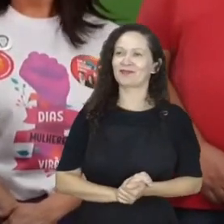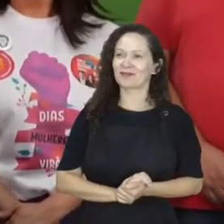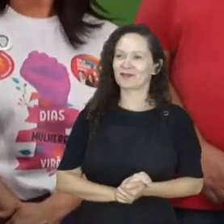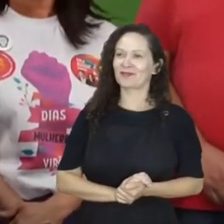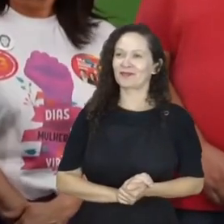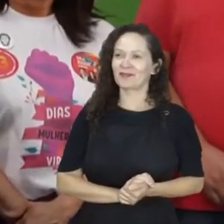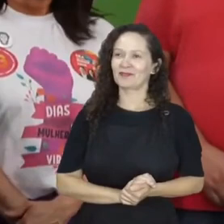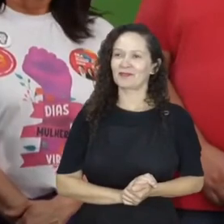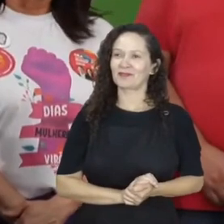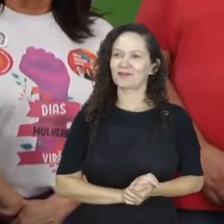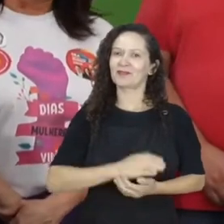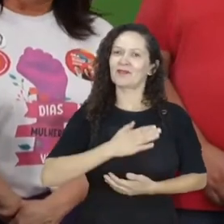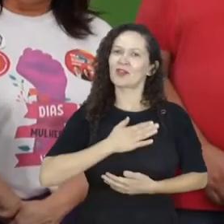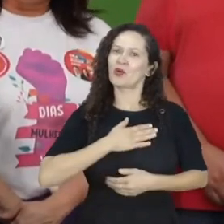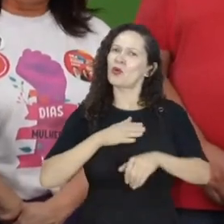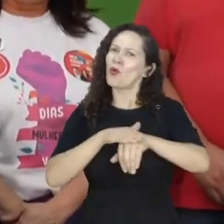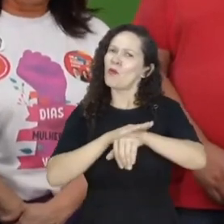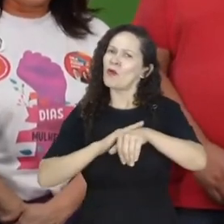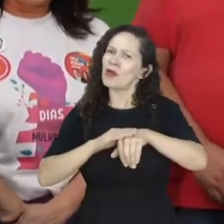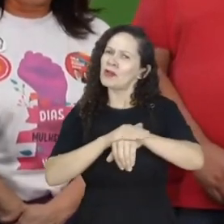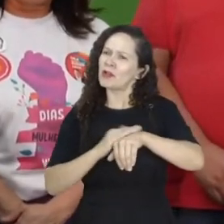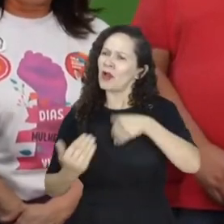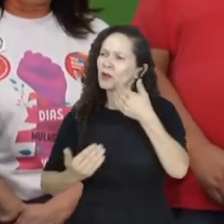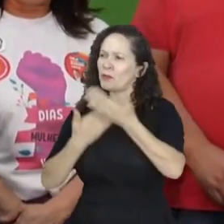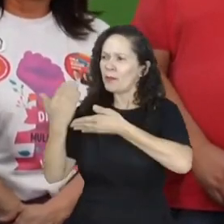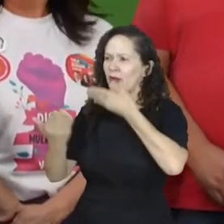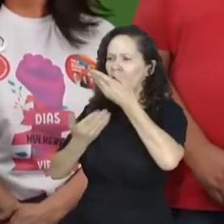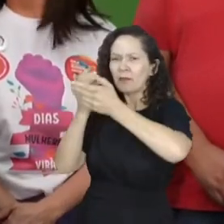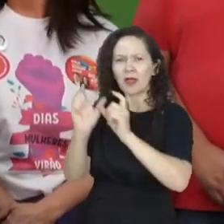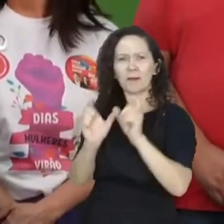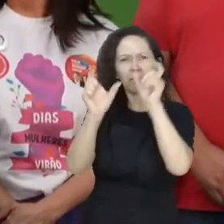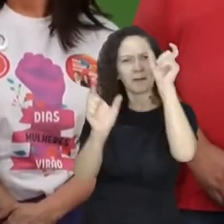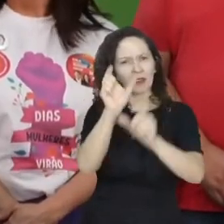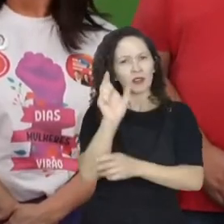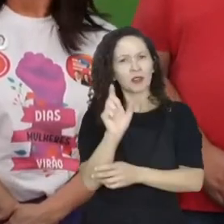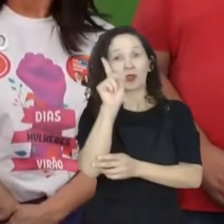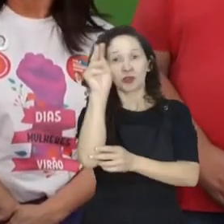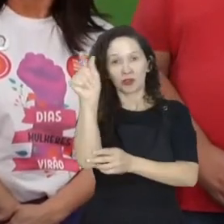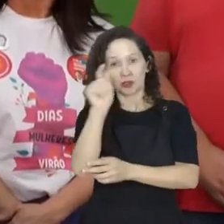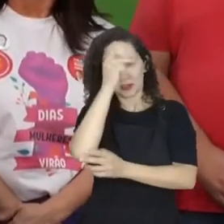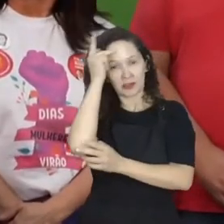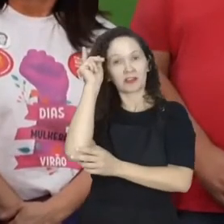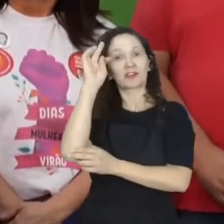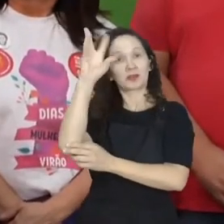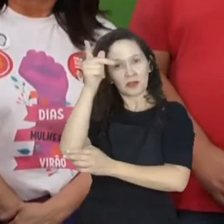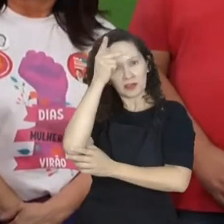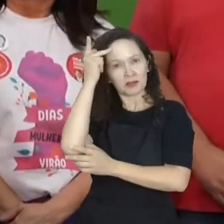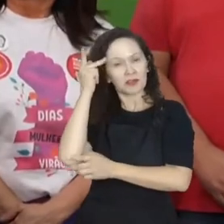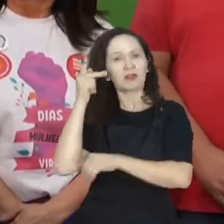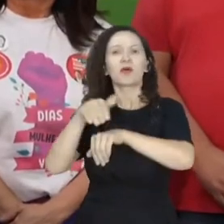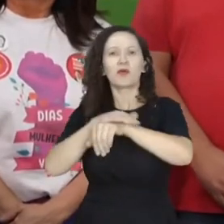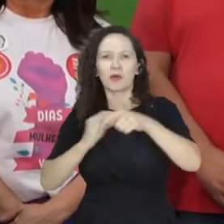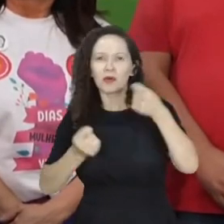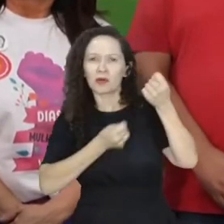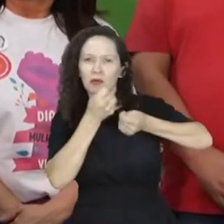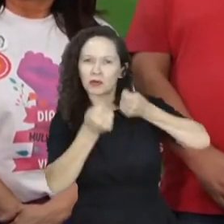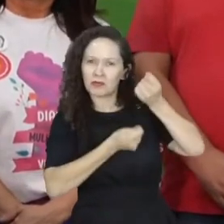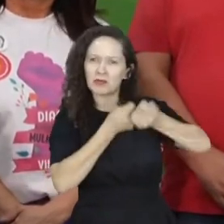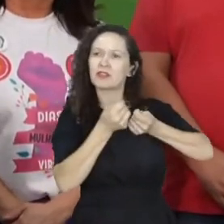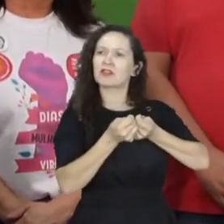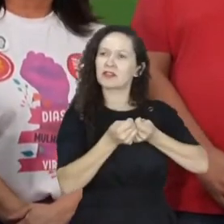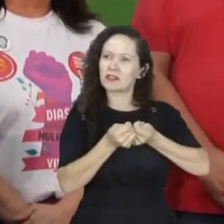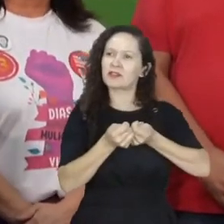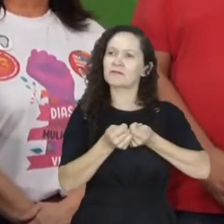seja, eu tenho conversado com todo mundo. Eu tenho conversado com economistas de vários partidos políticos, de